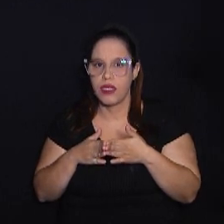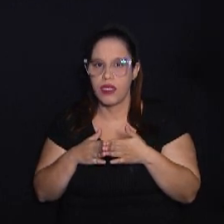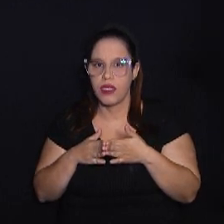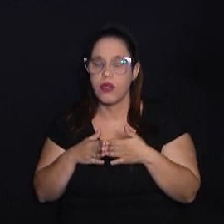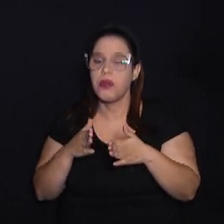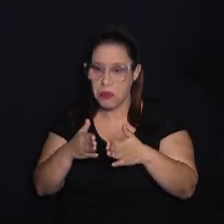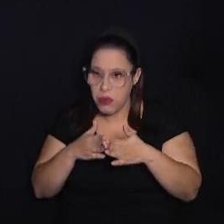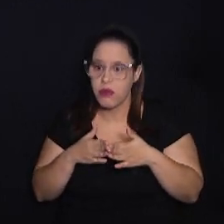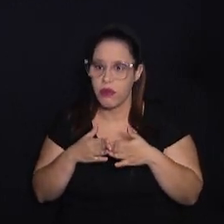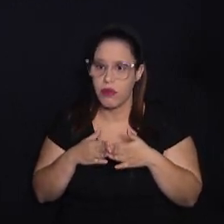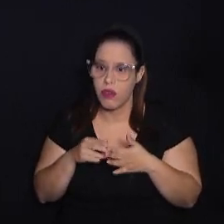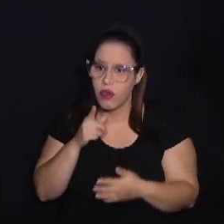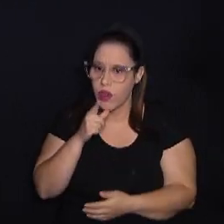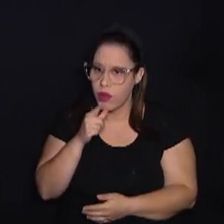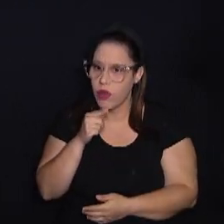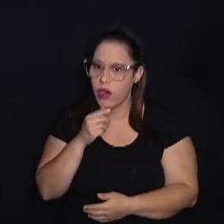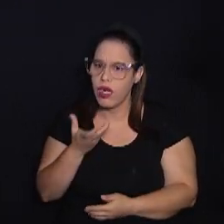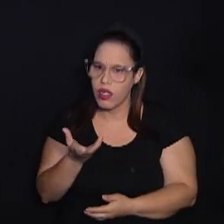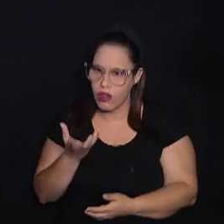Por favor.